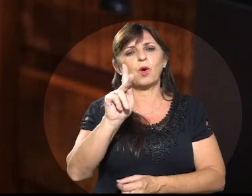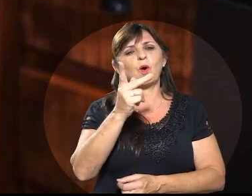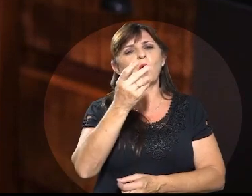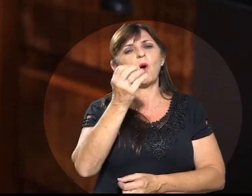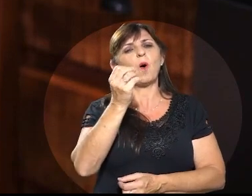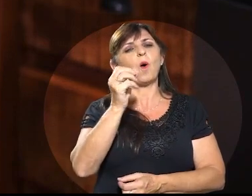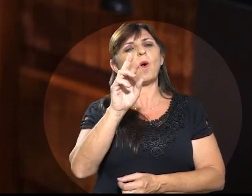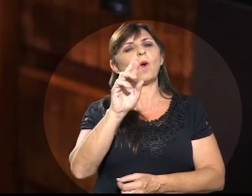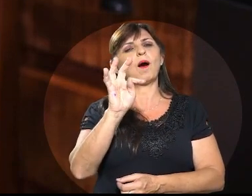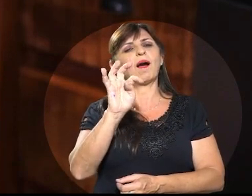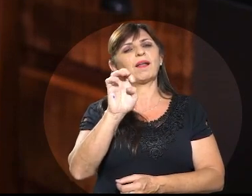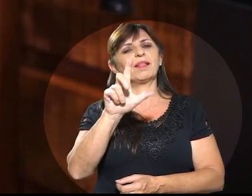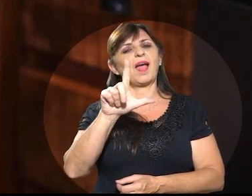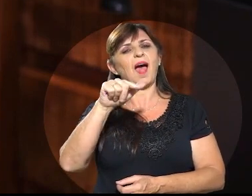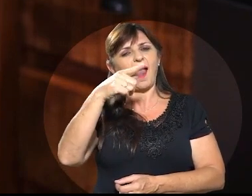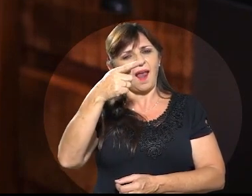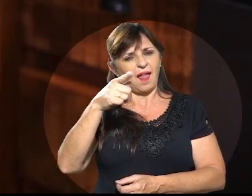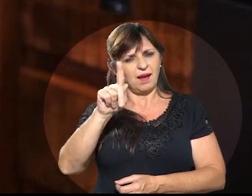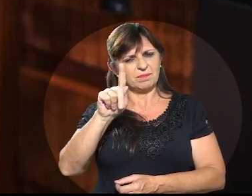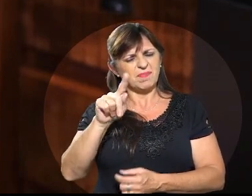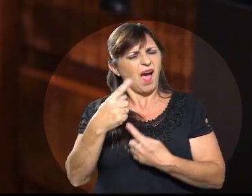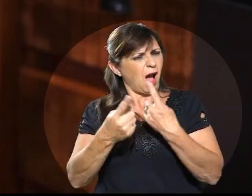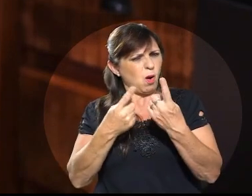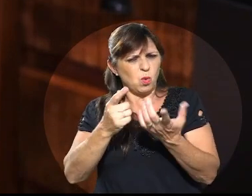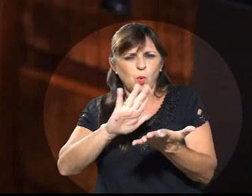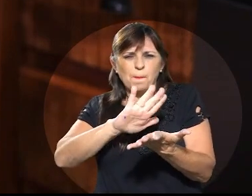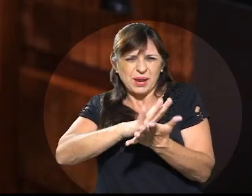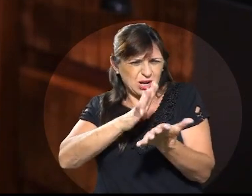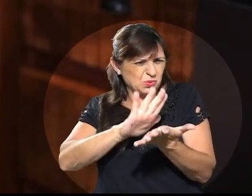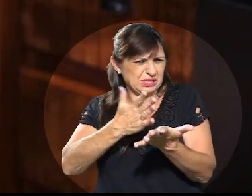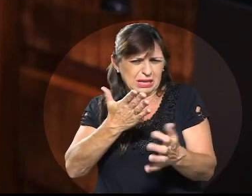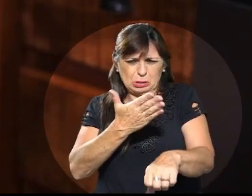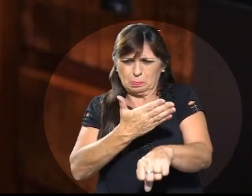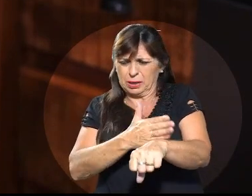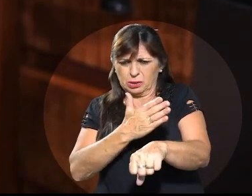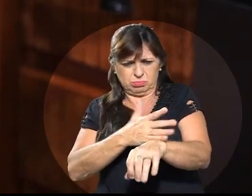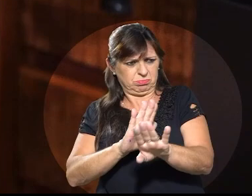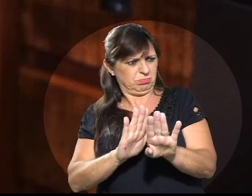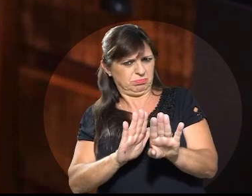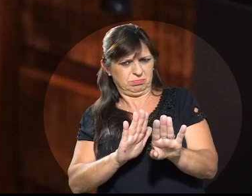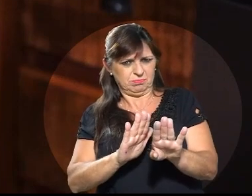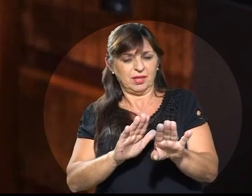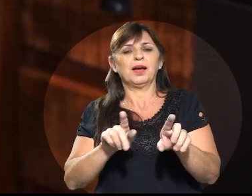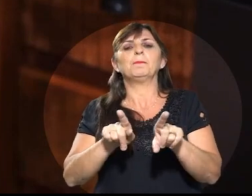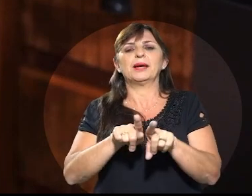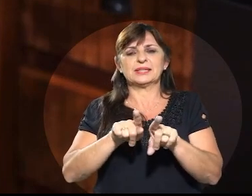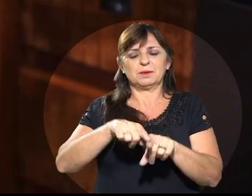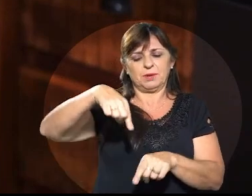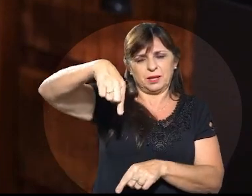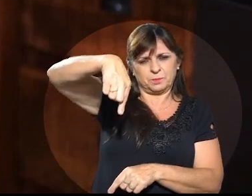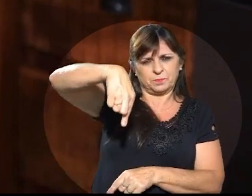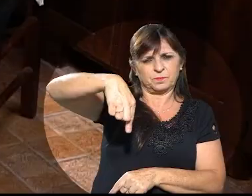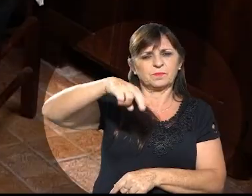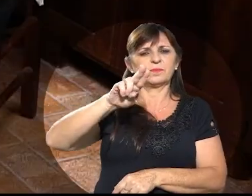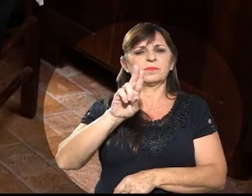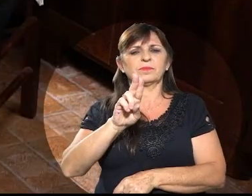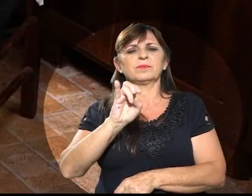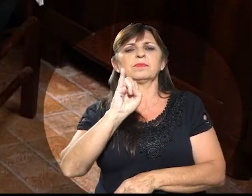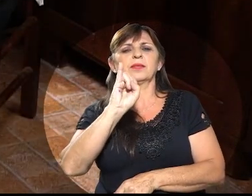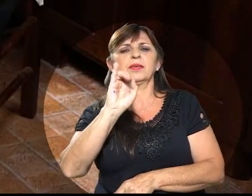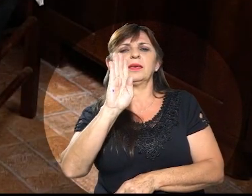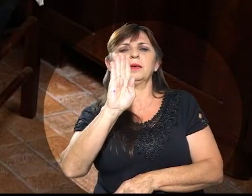que tem preconceito, mas nada a ver, que é uma comida maravilhosa, que é o quibe cru. Que, na verdade, a gente usa a carne sem cozer, né?